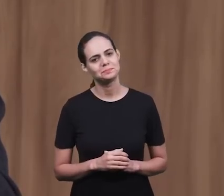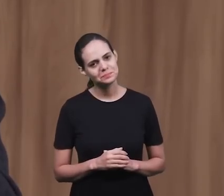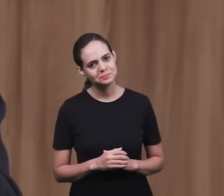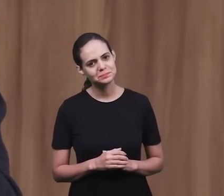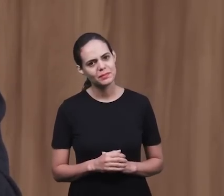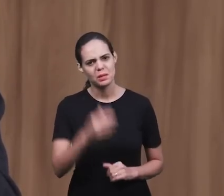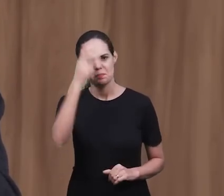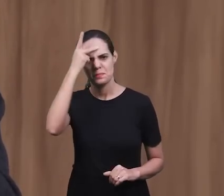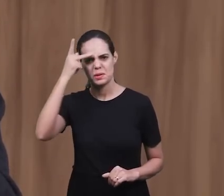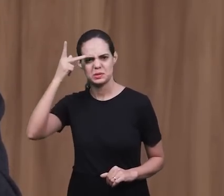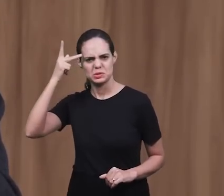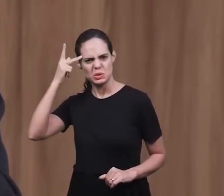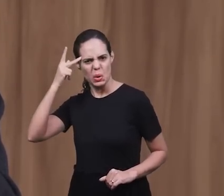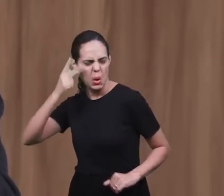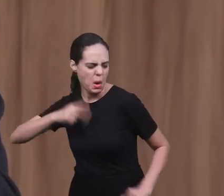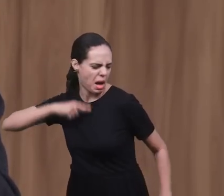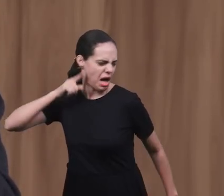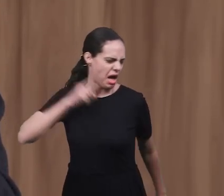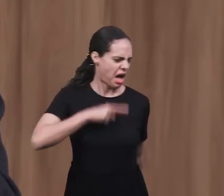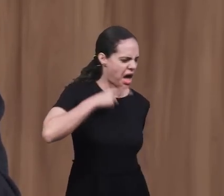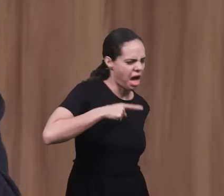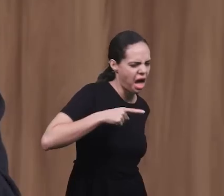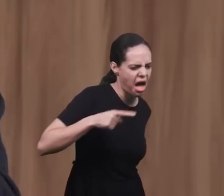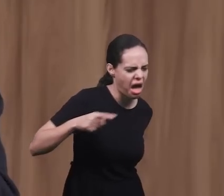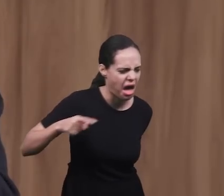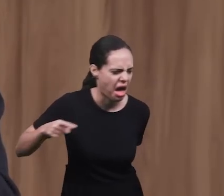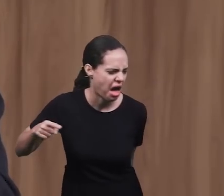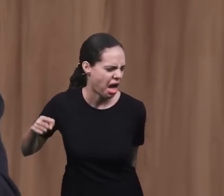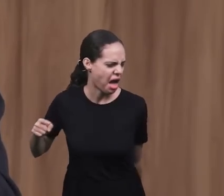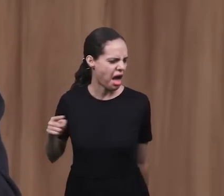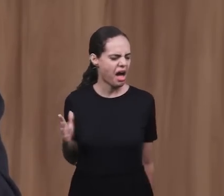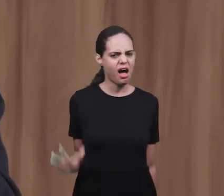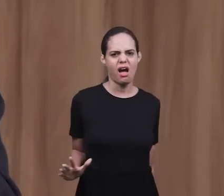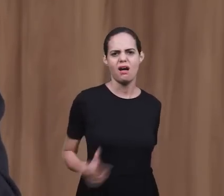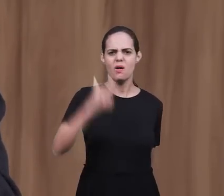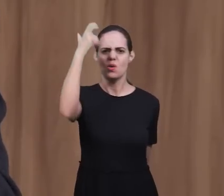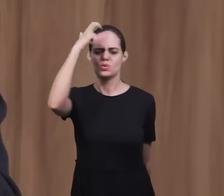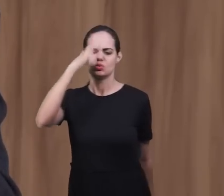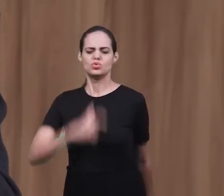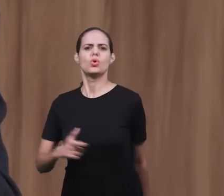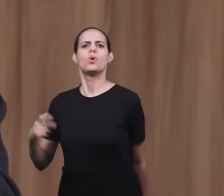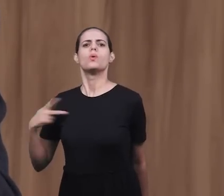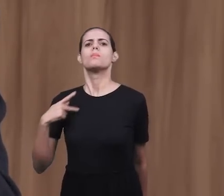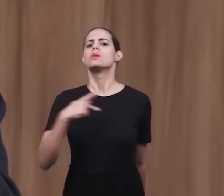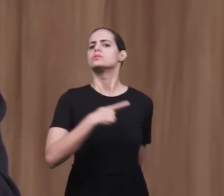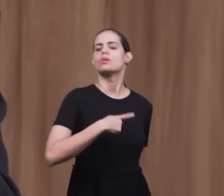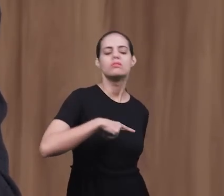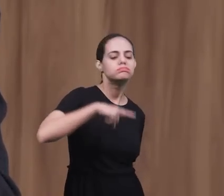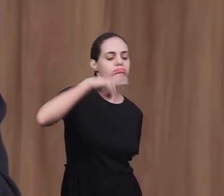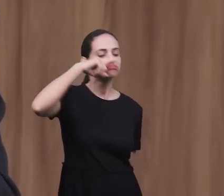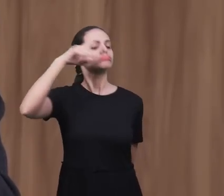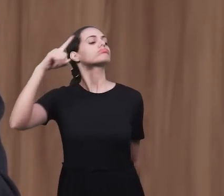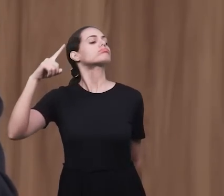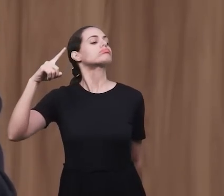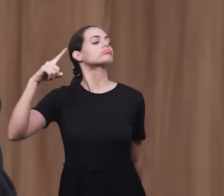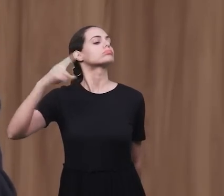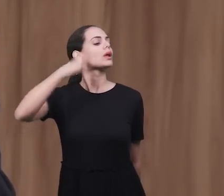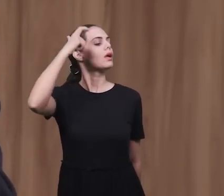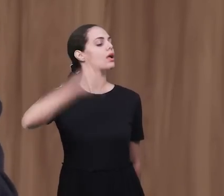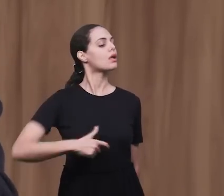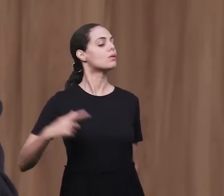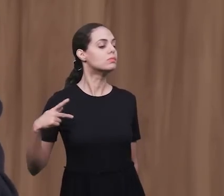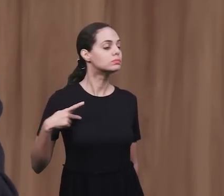tem arrogância, né? Não é arrogante. Eu sou pastor, como se eu pudesse dizer assim, né? Eu sou pastor, né?